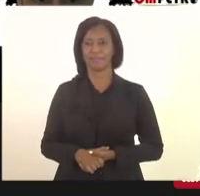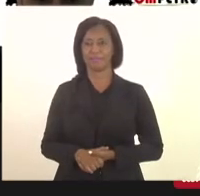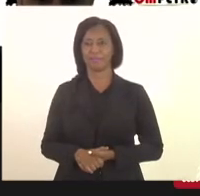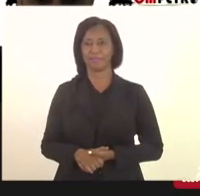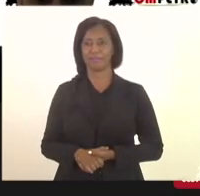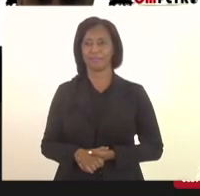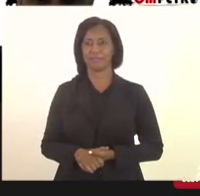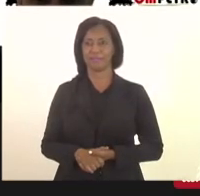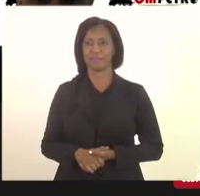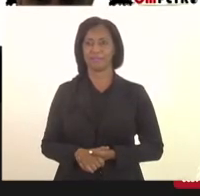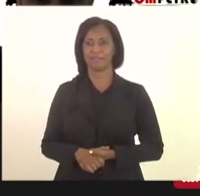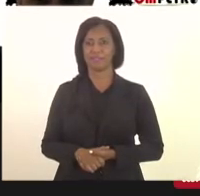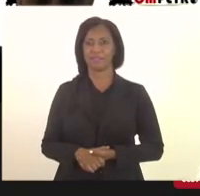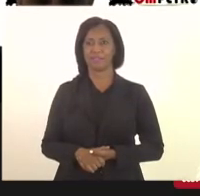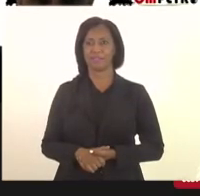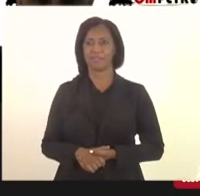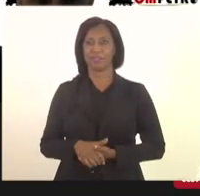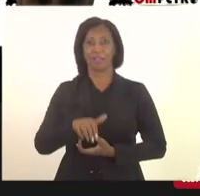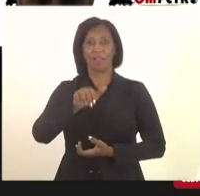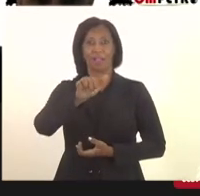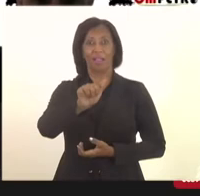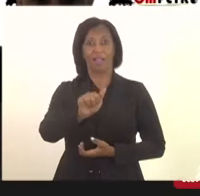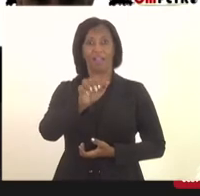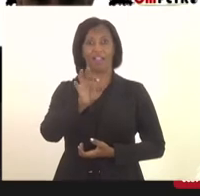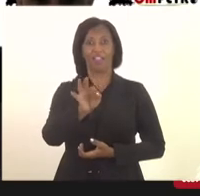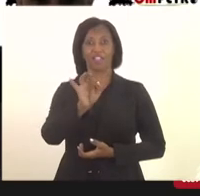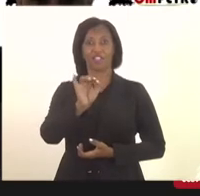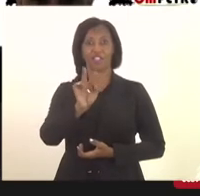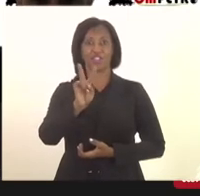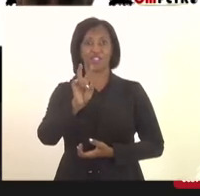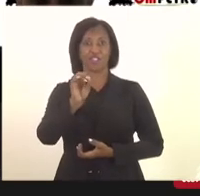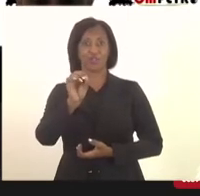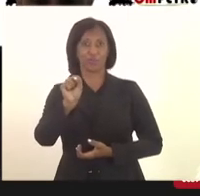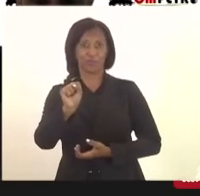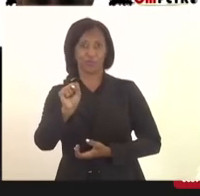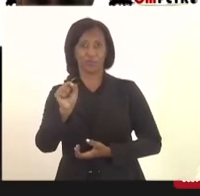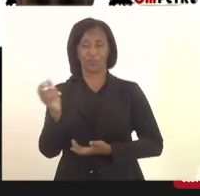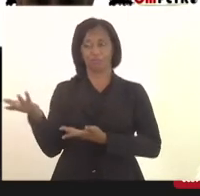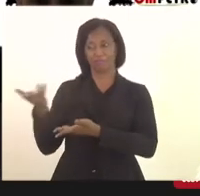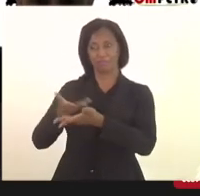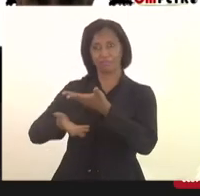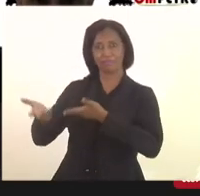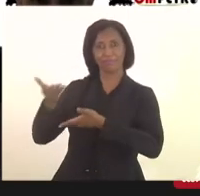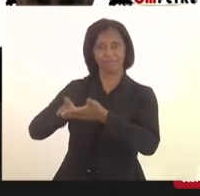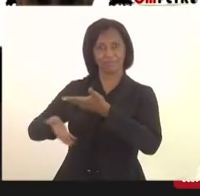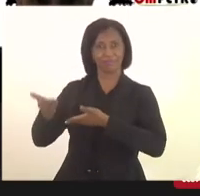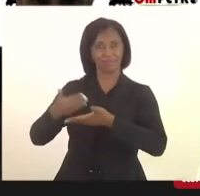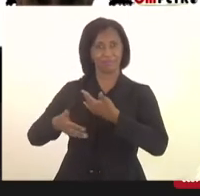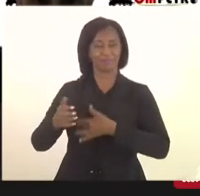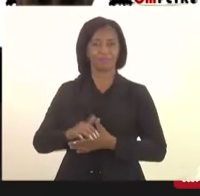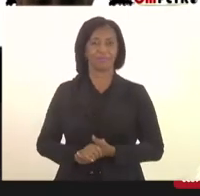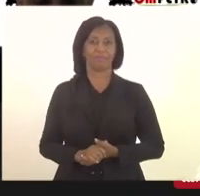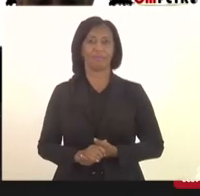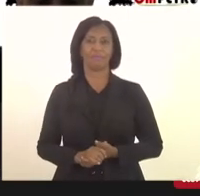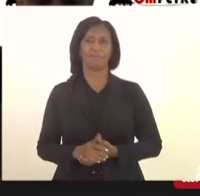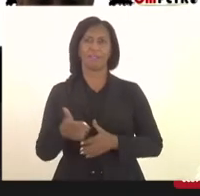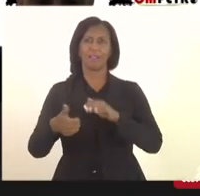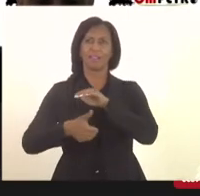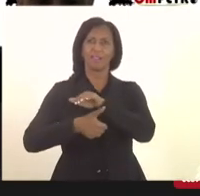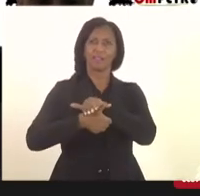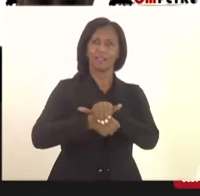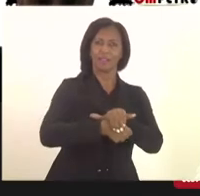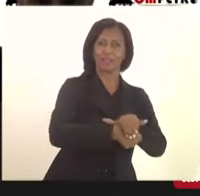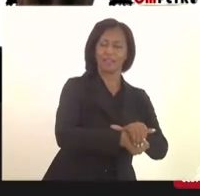da parte dos ativos, de recuperação de ativos, em relação à tartaruga verde